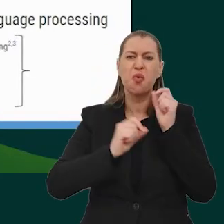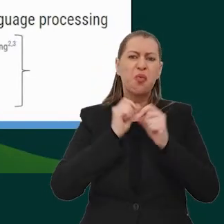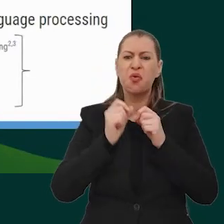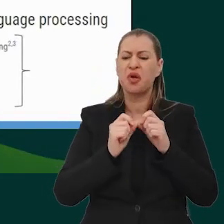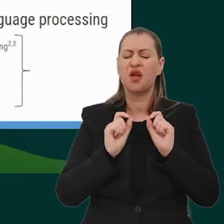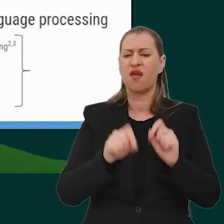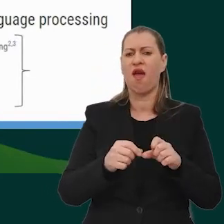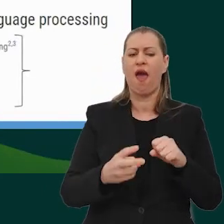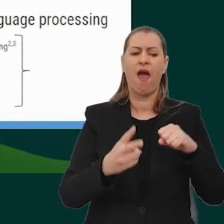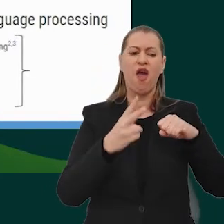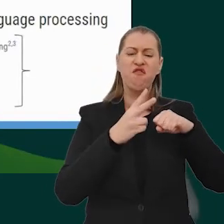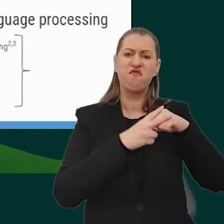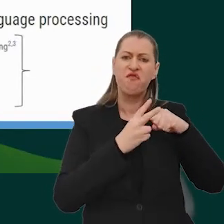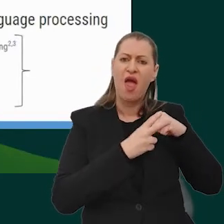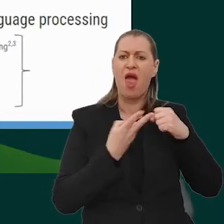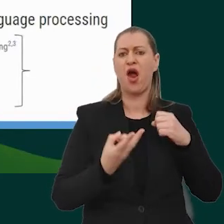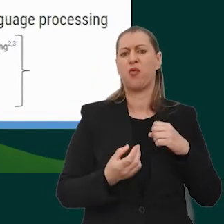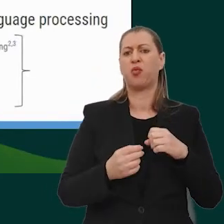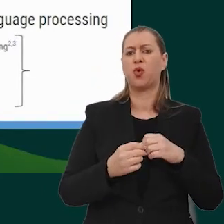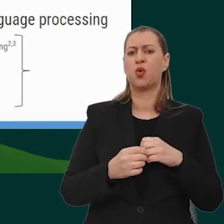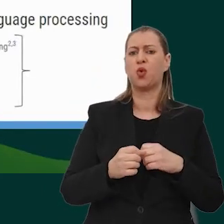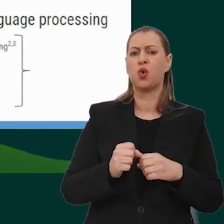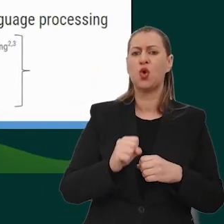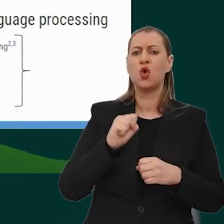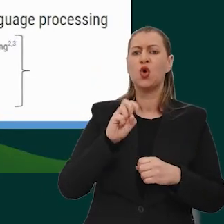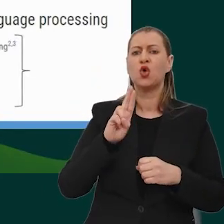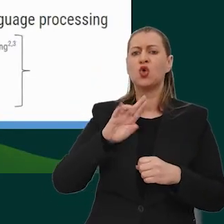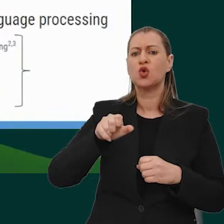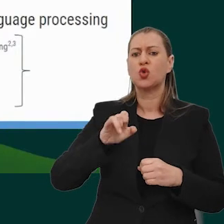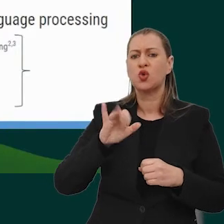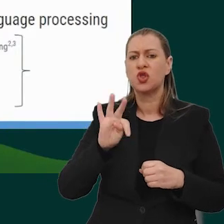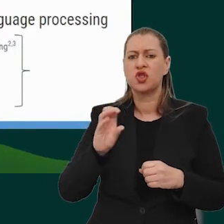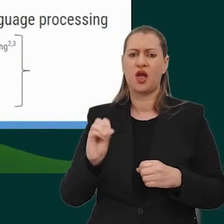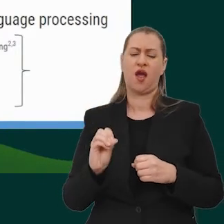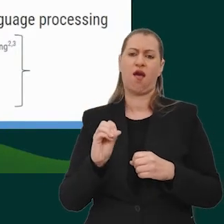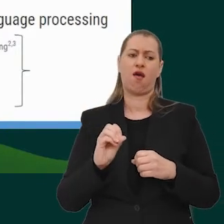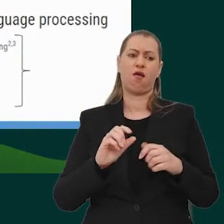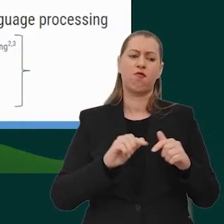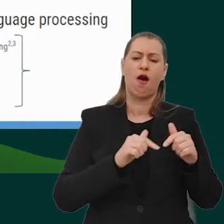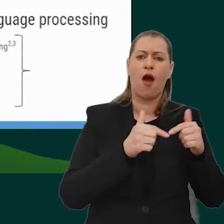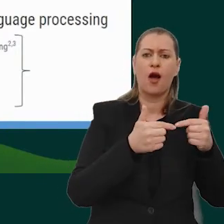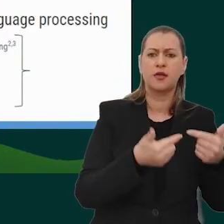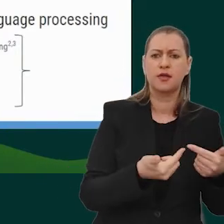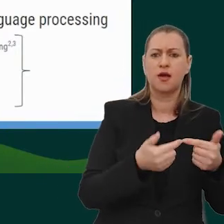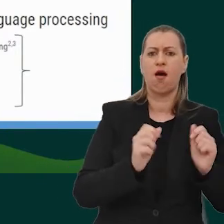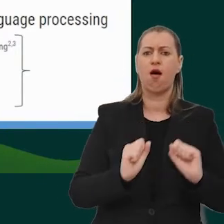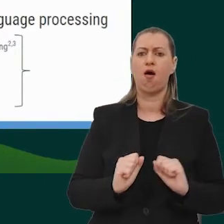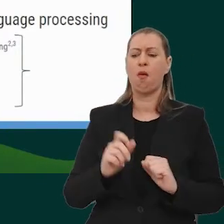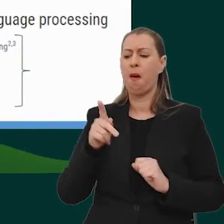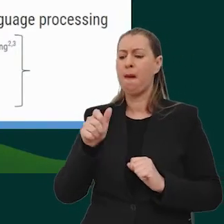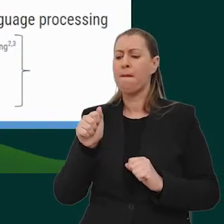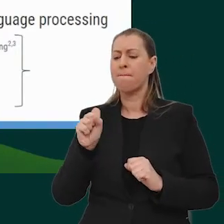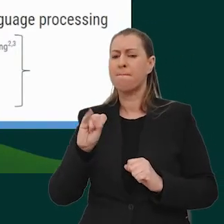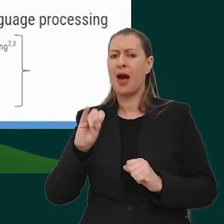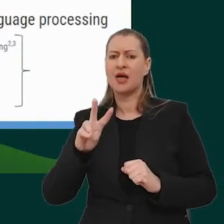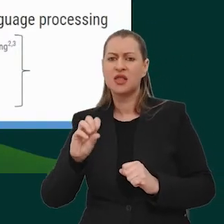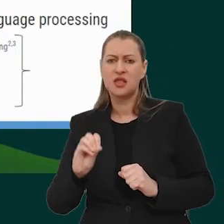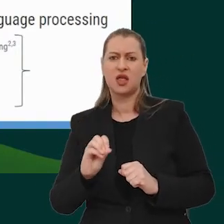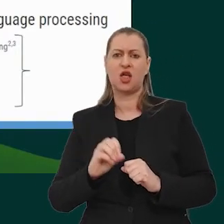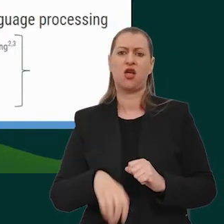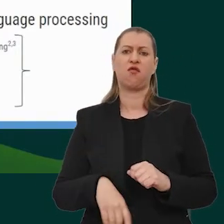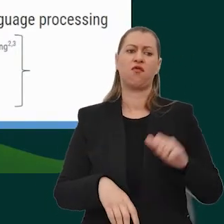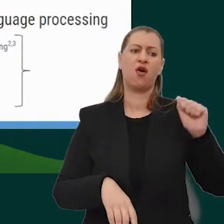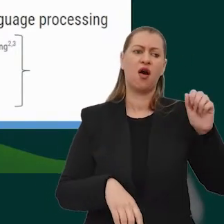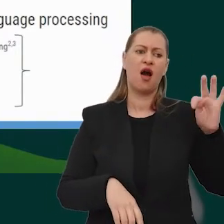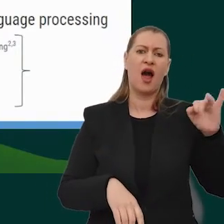o que é sujeito, o que é uma ação, o que é uma ativa, passiva. A gente não se preocupa com esse tipo de coisa, o que